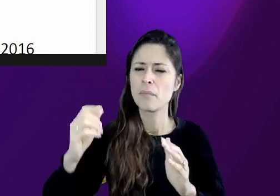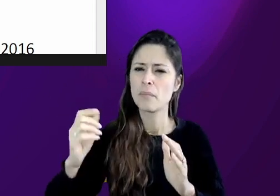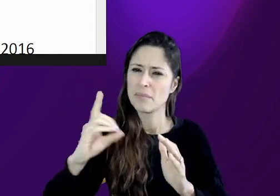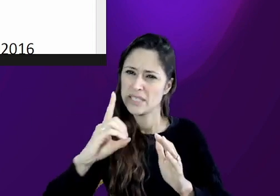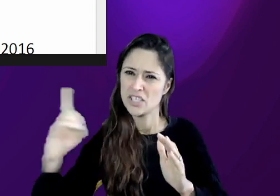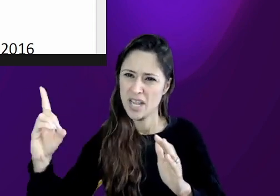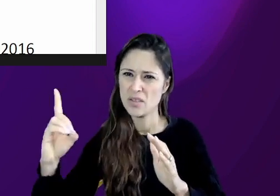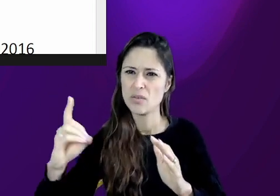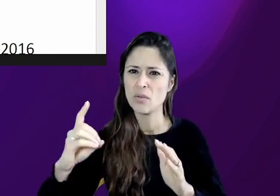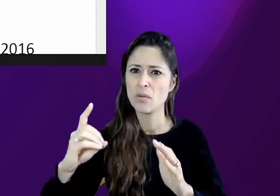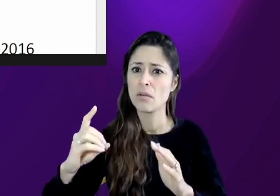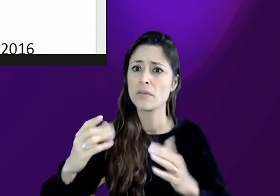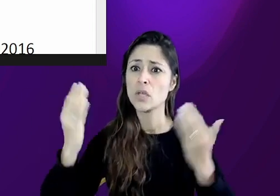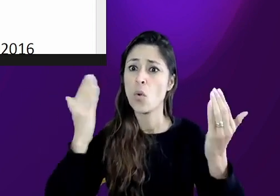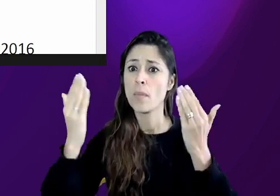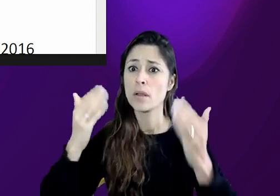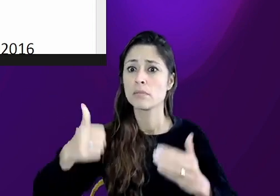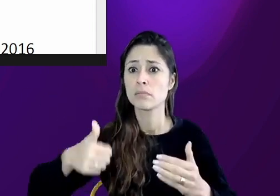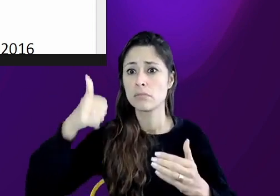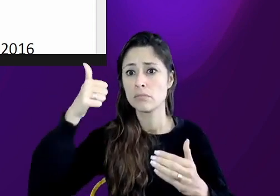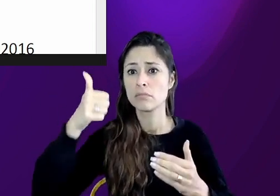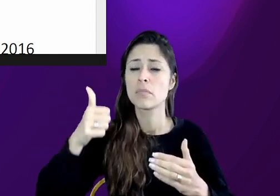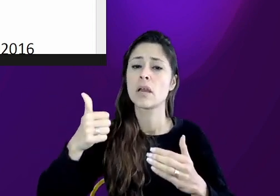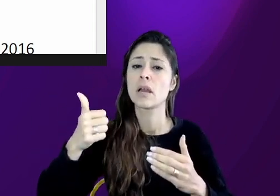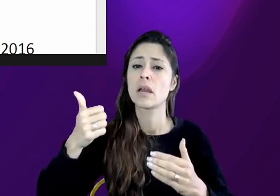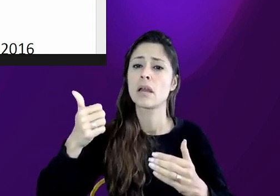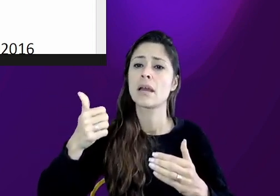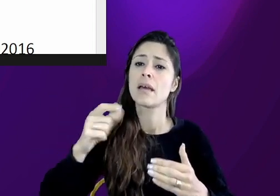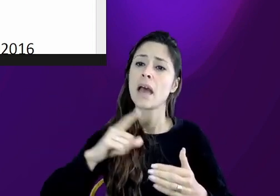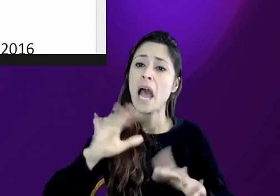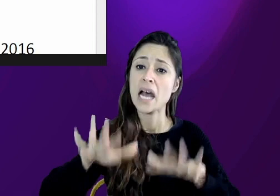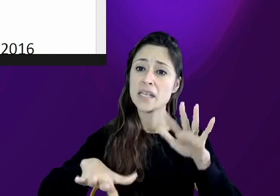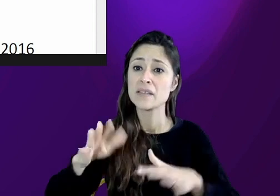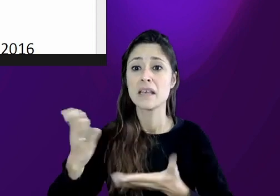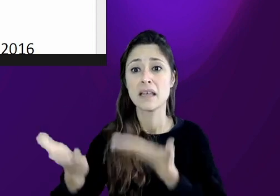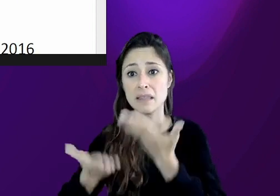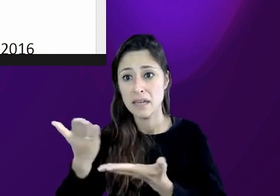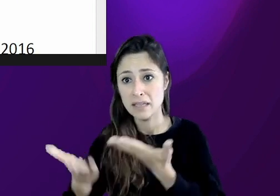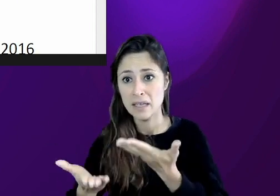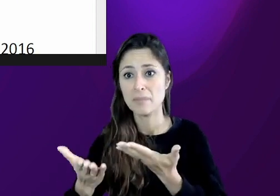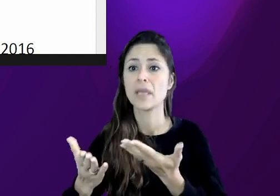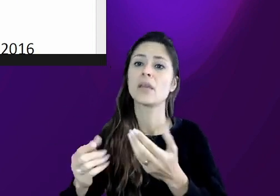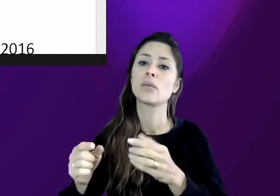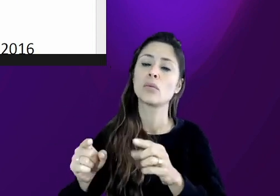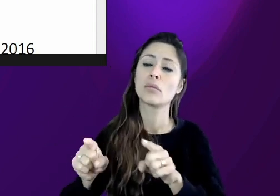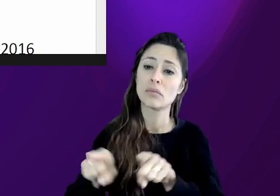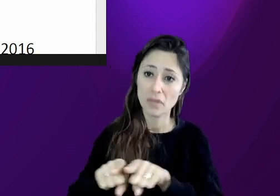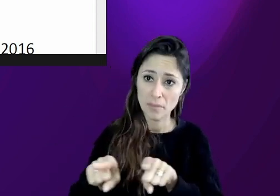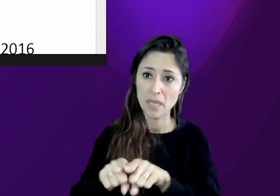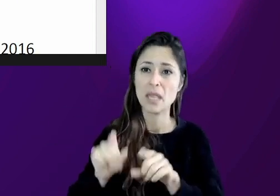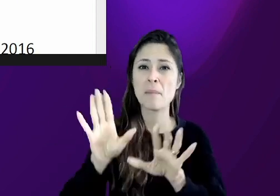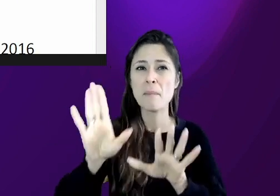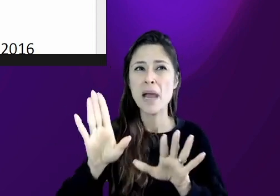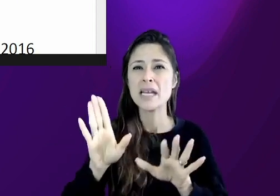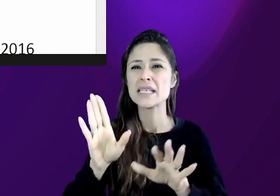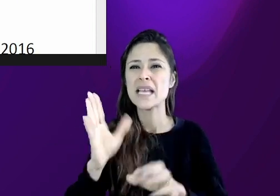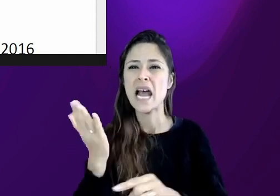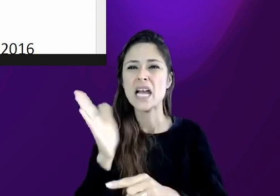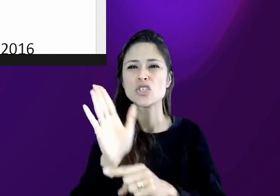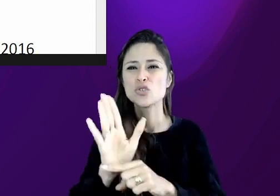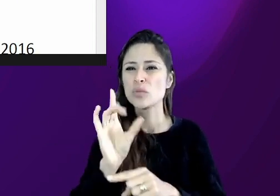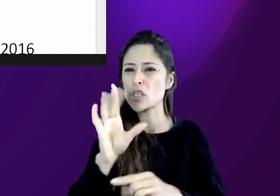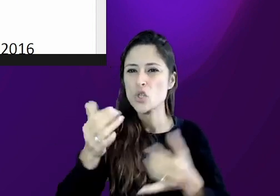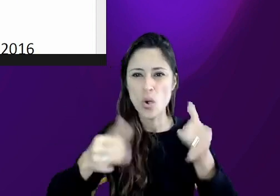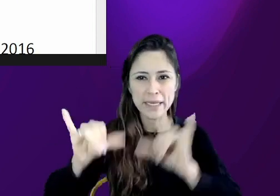quando o paciente faz cirurgia upfront e tratamento adjuvante na sequência. Então, quer dizer, o benefício não é só da quimio, o benefício